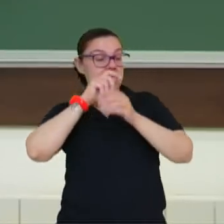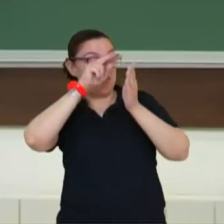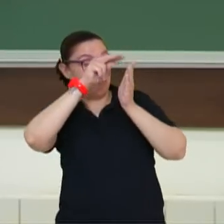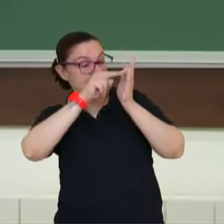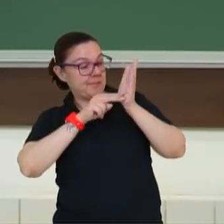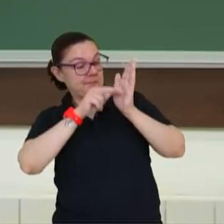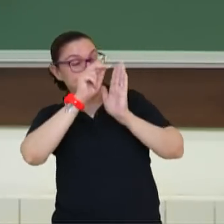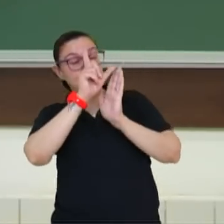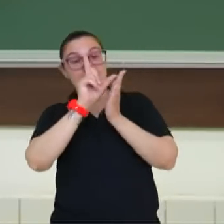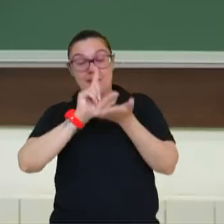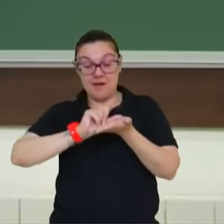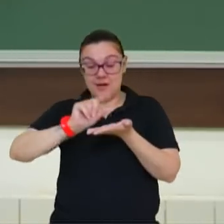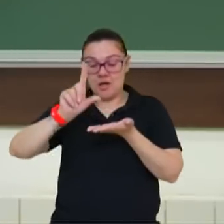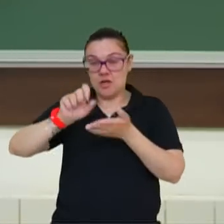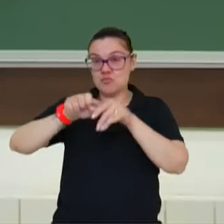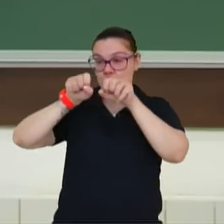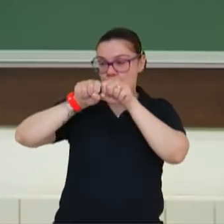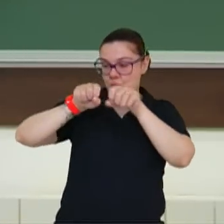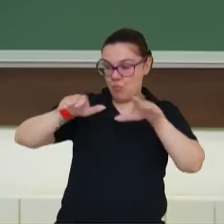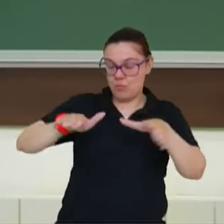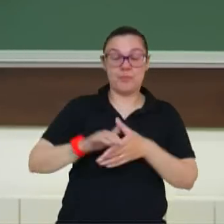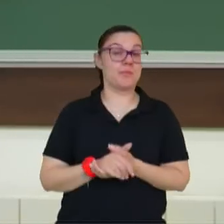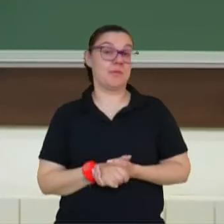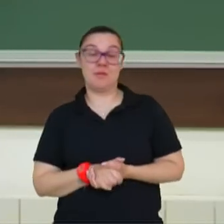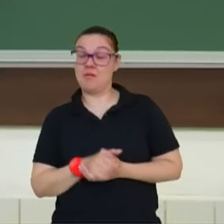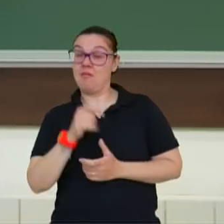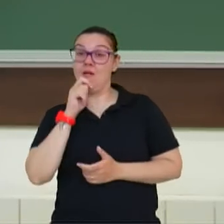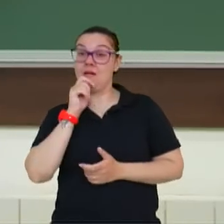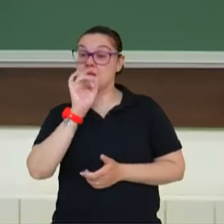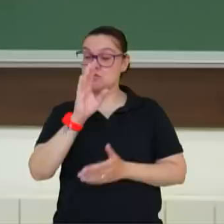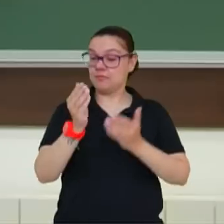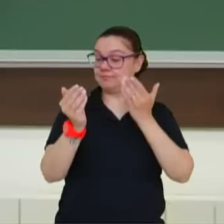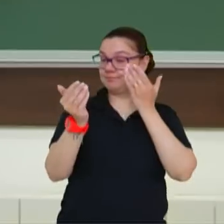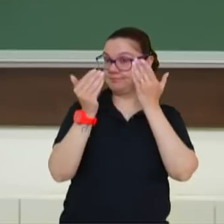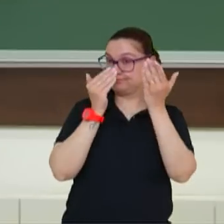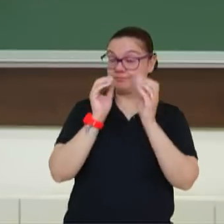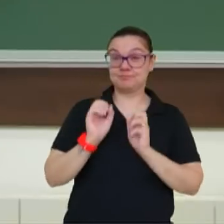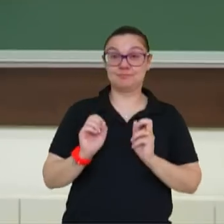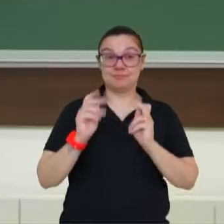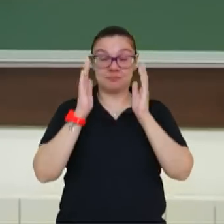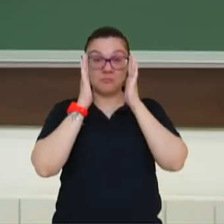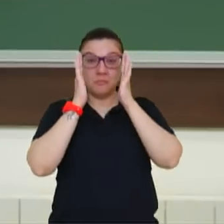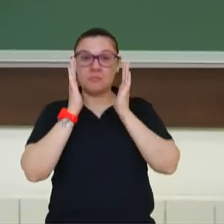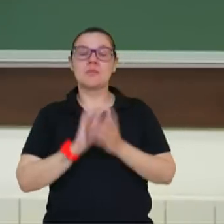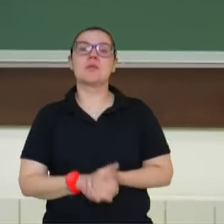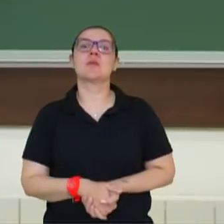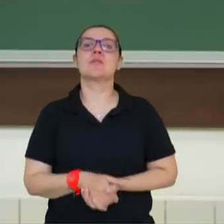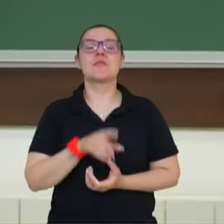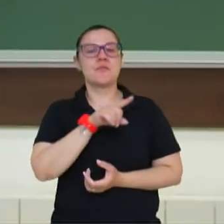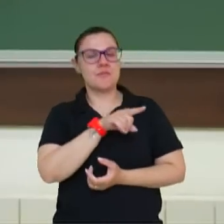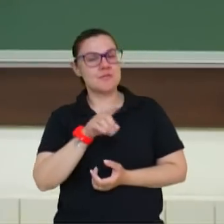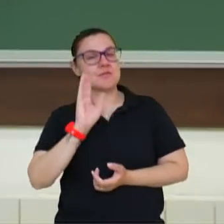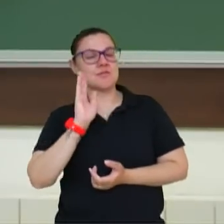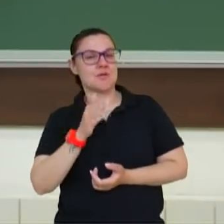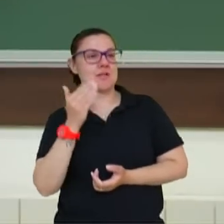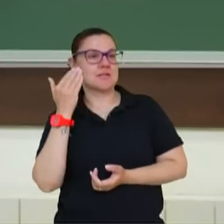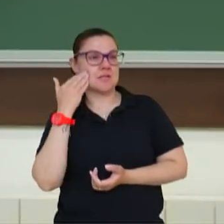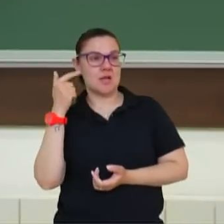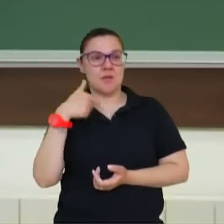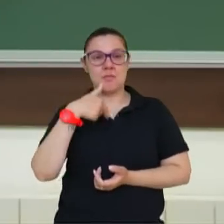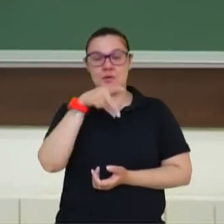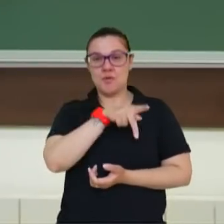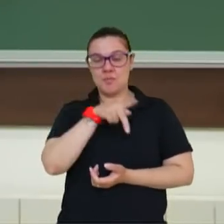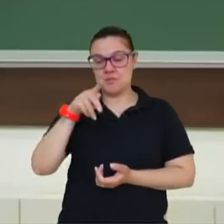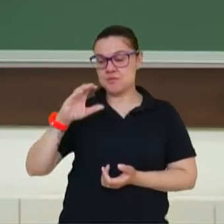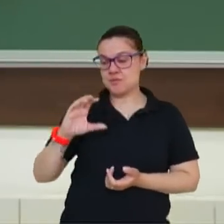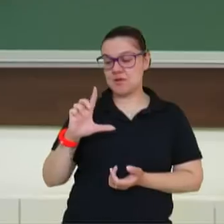científica, apenas vamos analisar, ok? Então, vocês já sabem, eu sou a professora